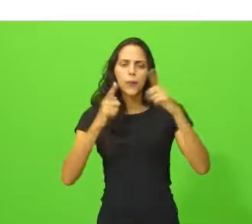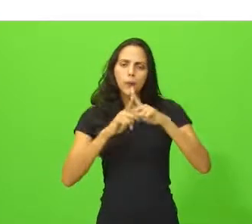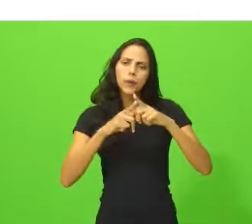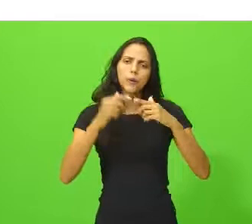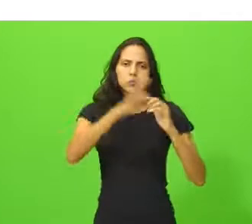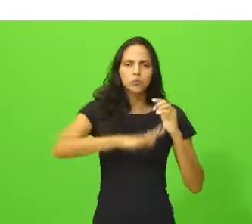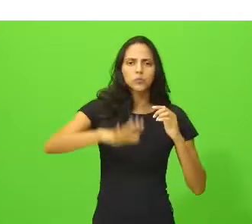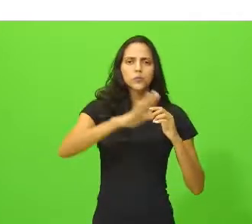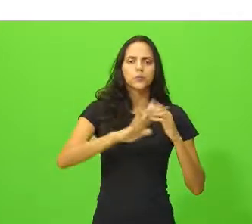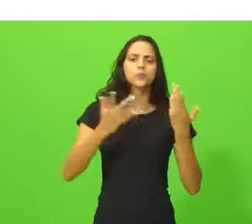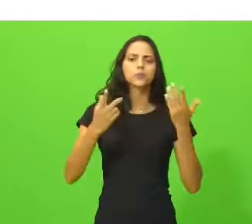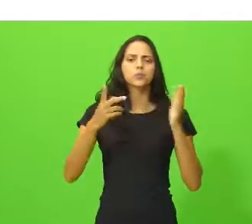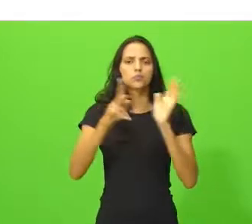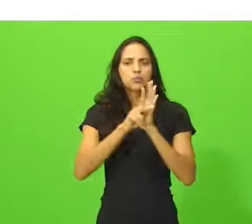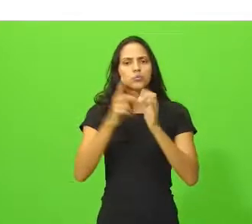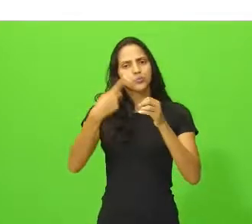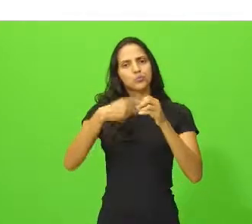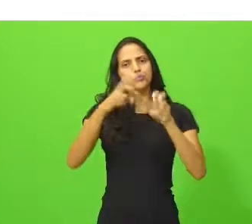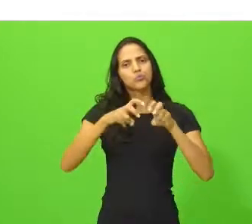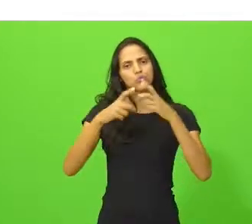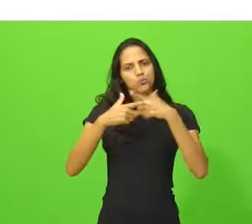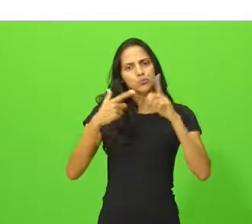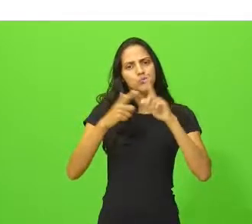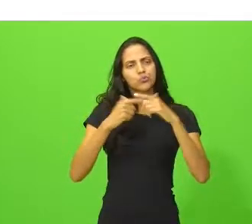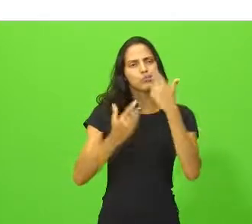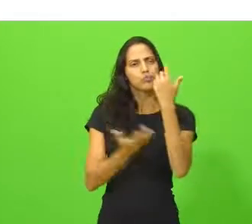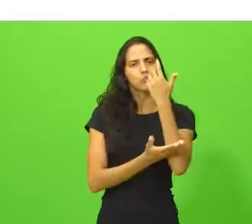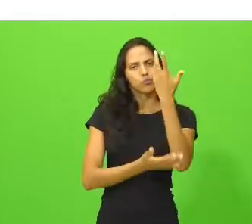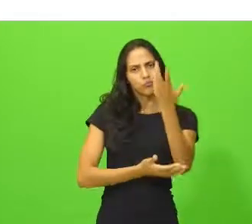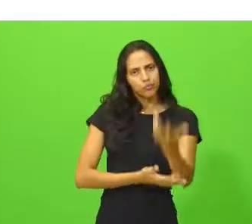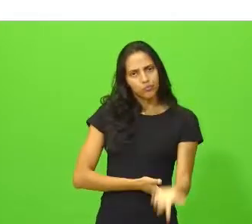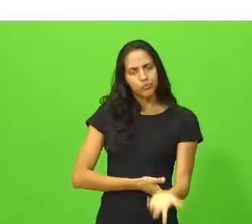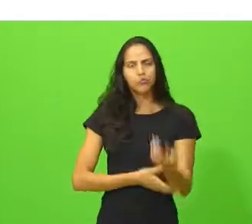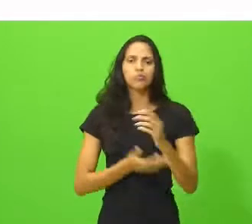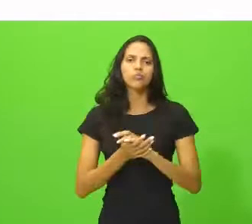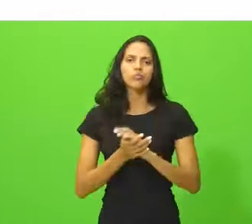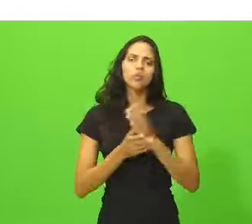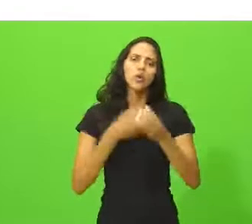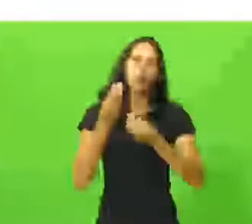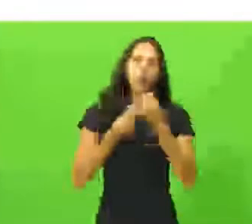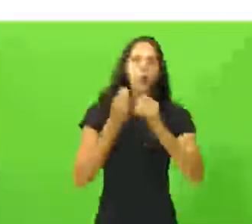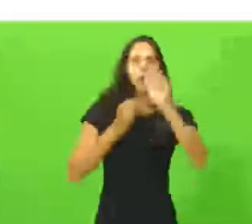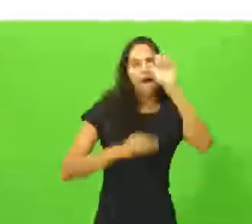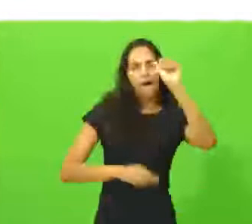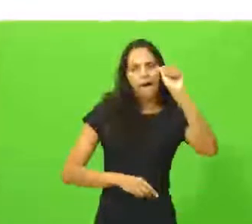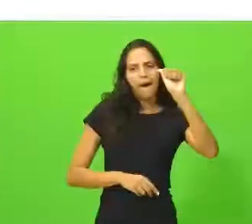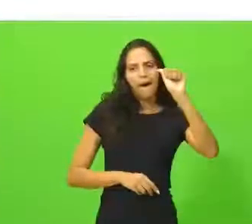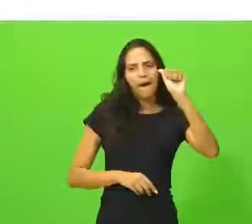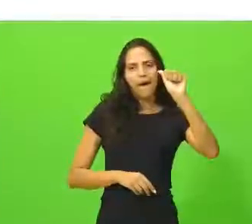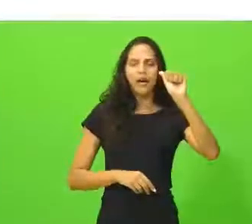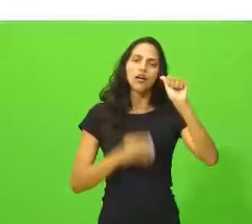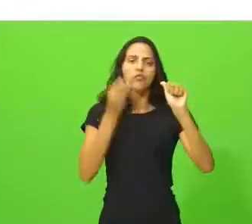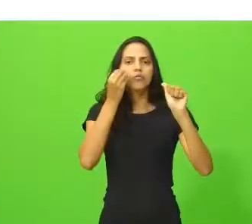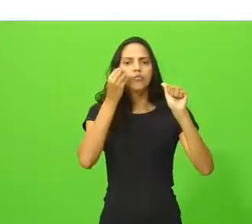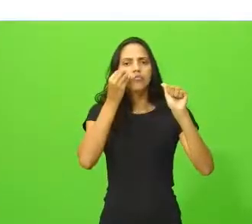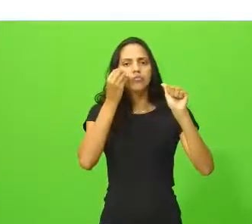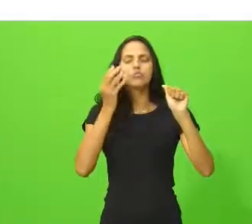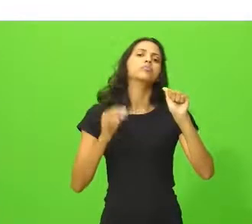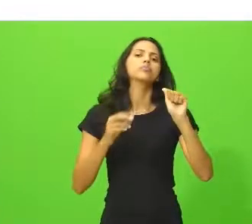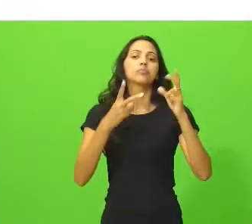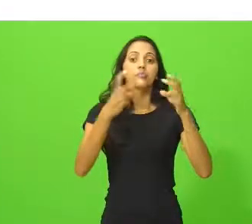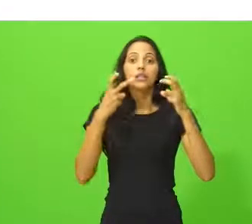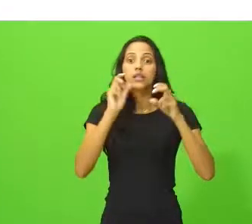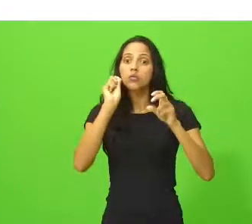comunidades locais, e com maior intensidade na Amazônia Legal. Como A. Aí vem agora as alternativas para que os